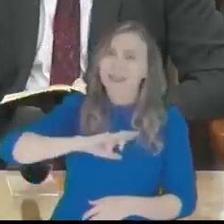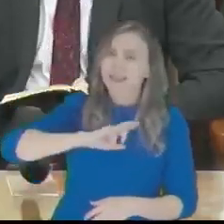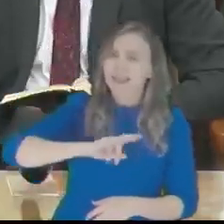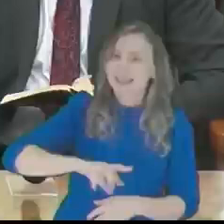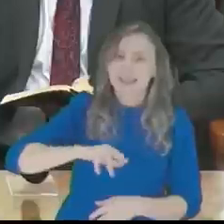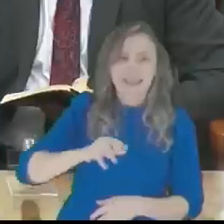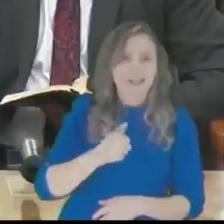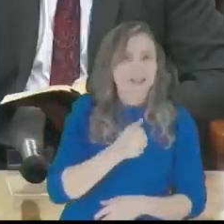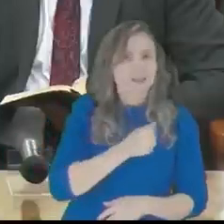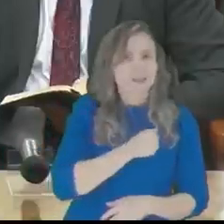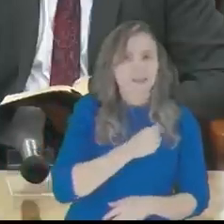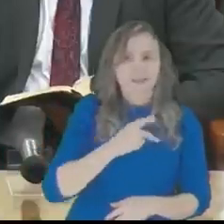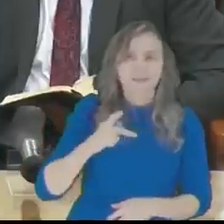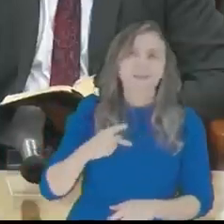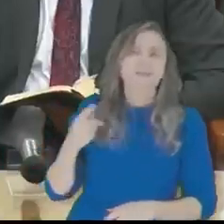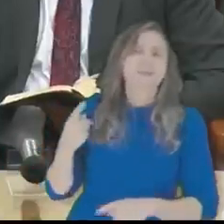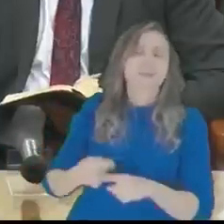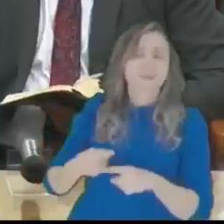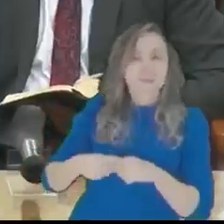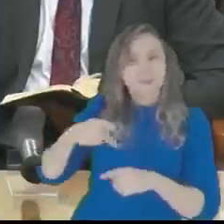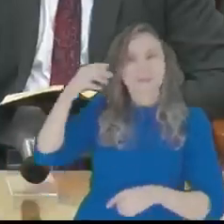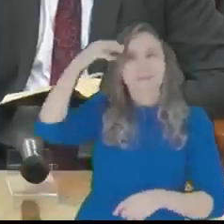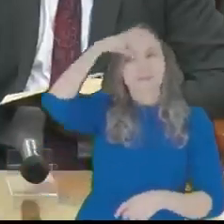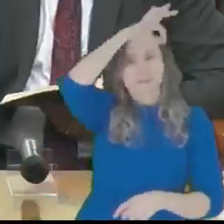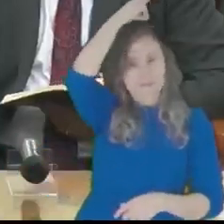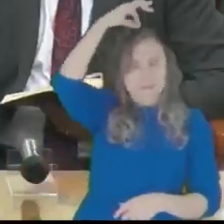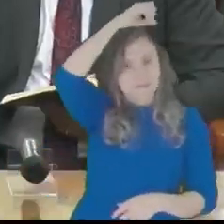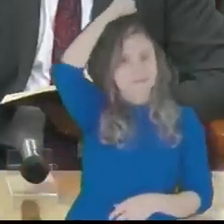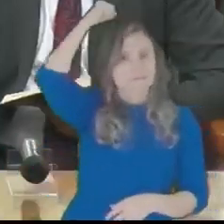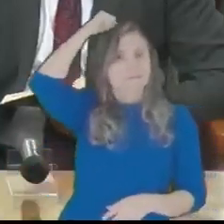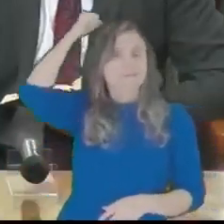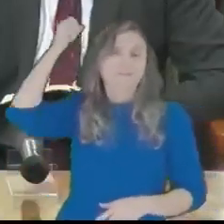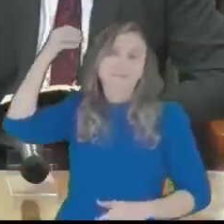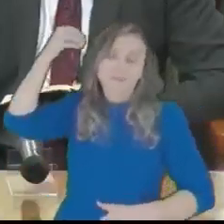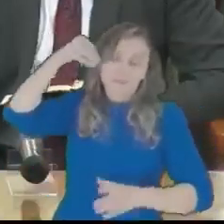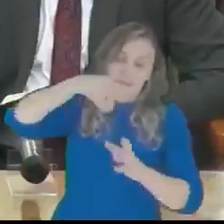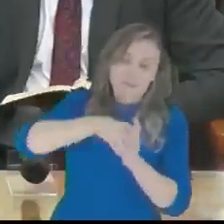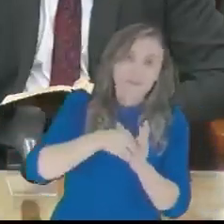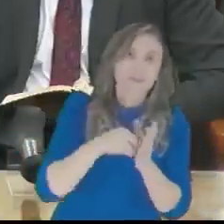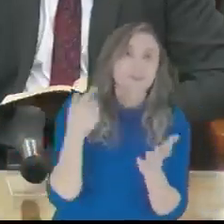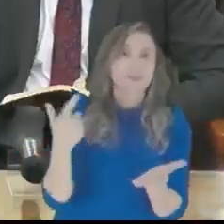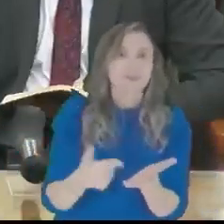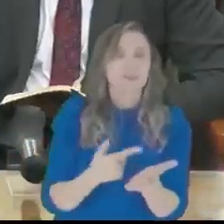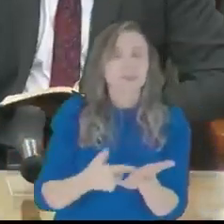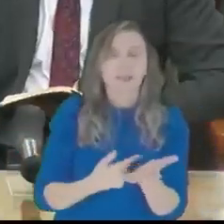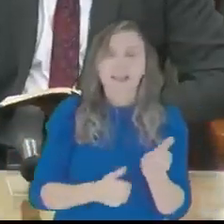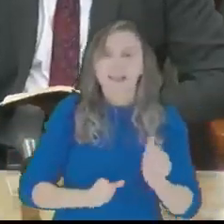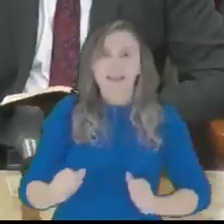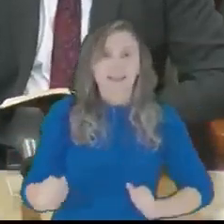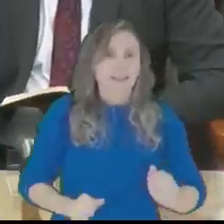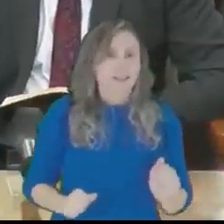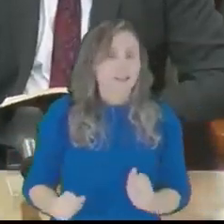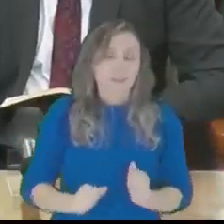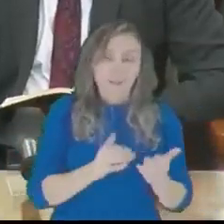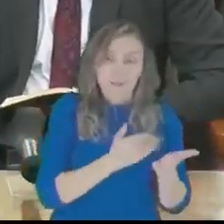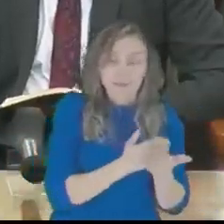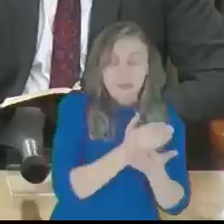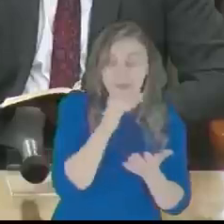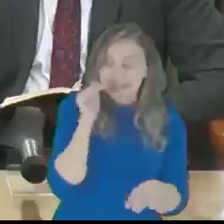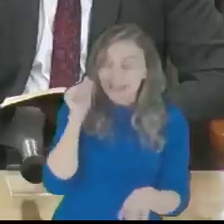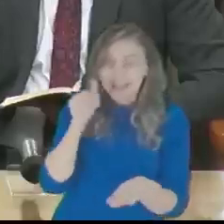à derradeira página de Atos dos Apóstolos. Aleluia! Ele vem para agir,